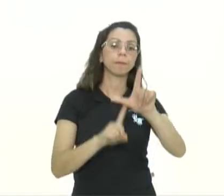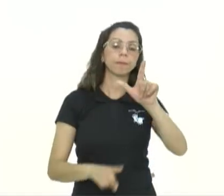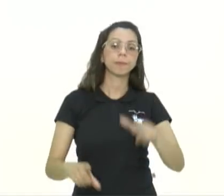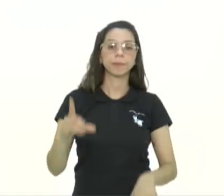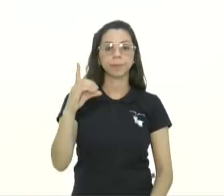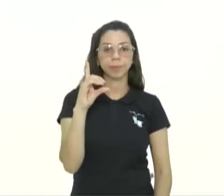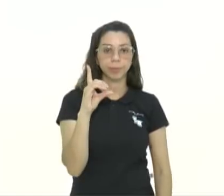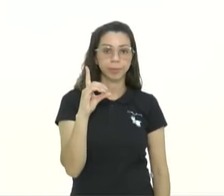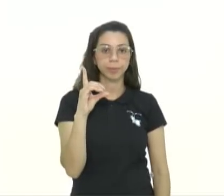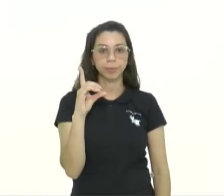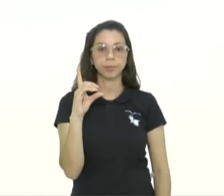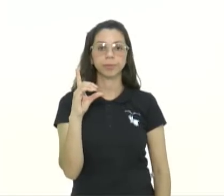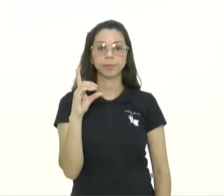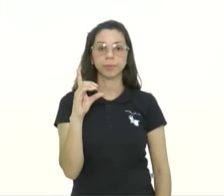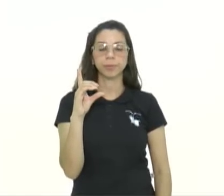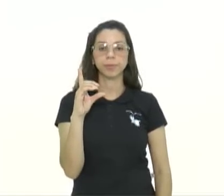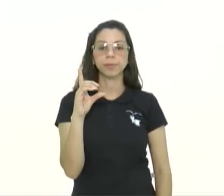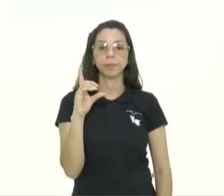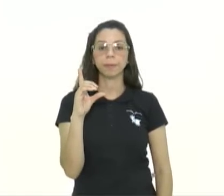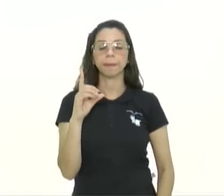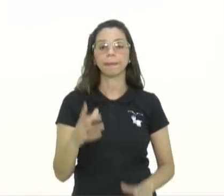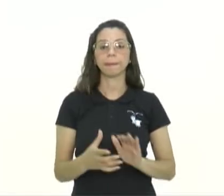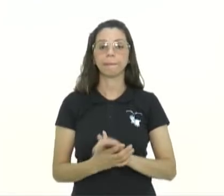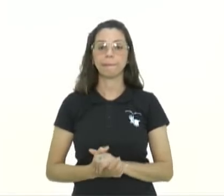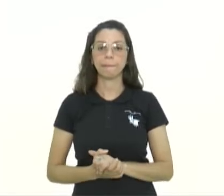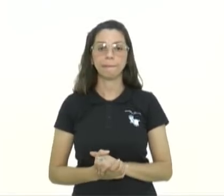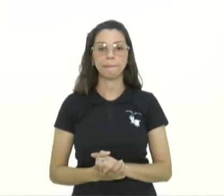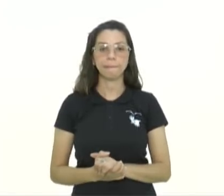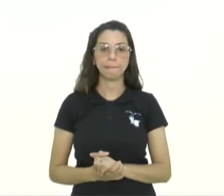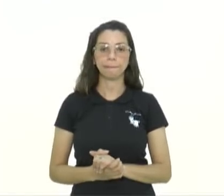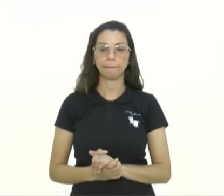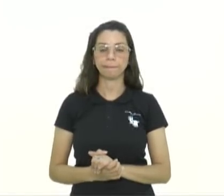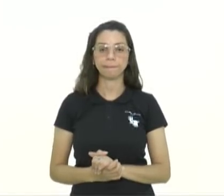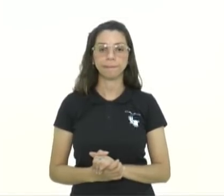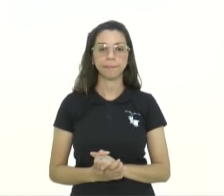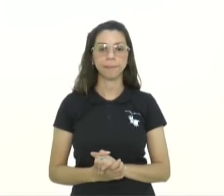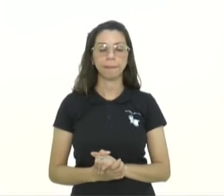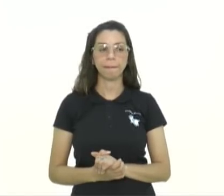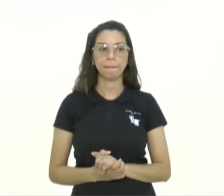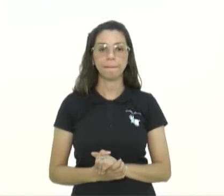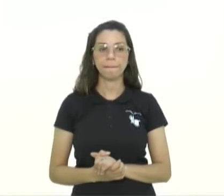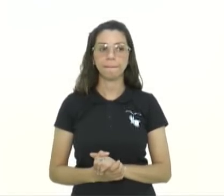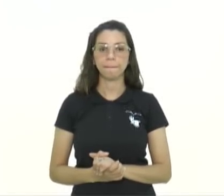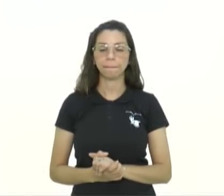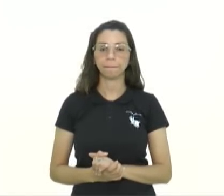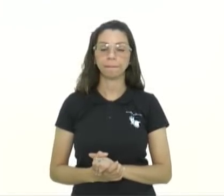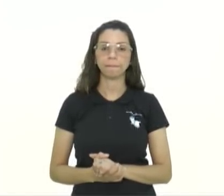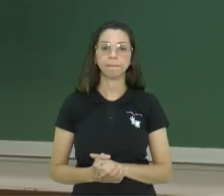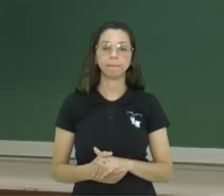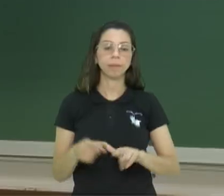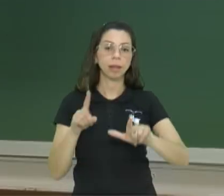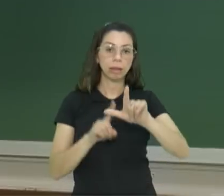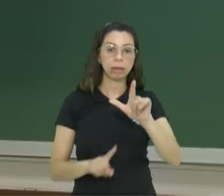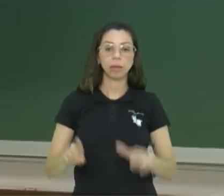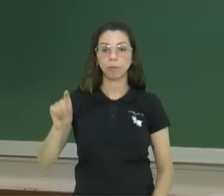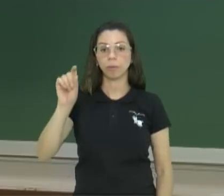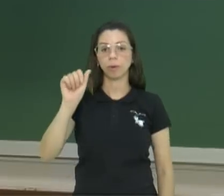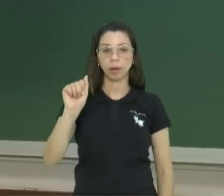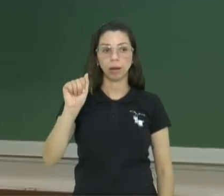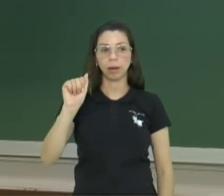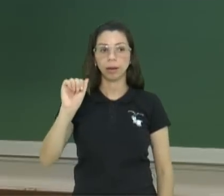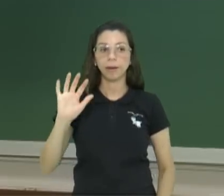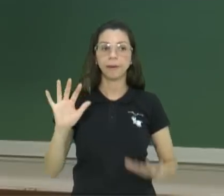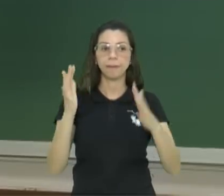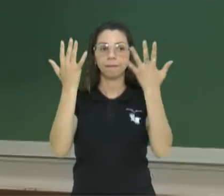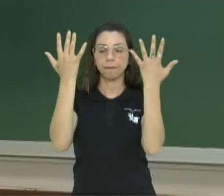racism, or a parade with military and politicians. Party ali na letra A é festa e